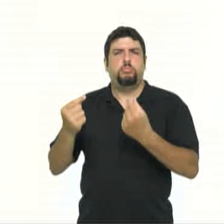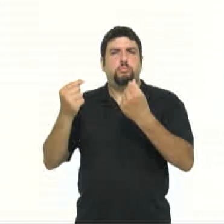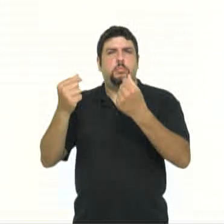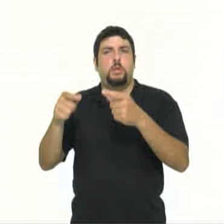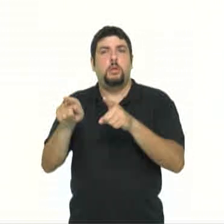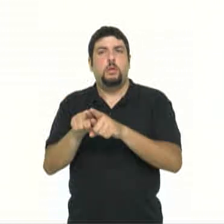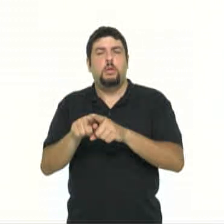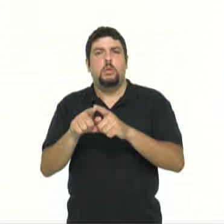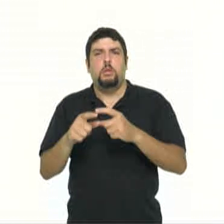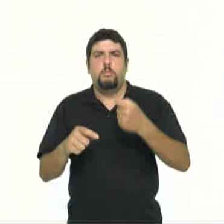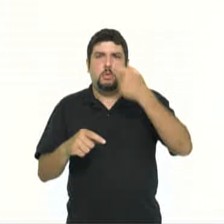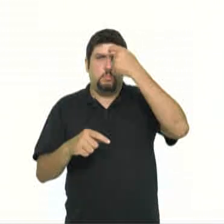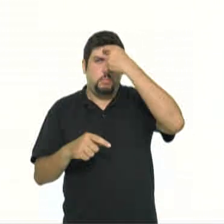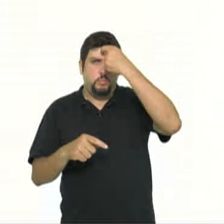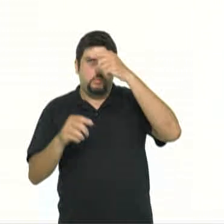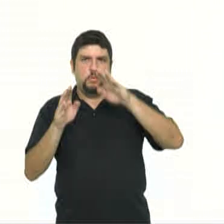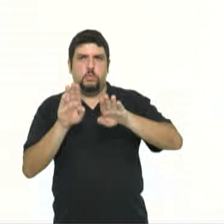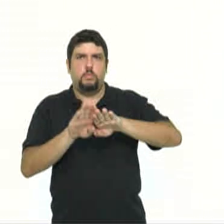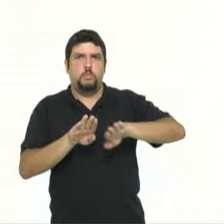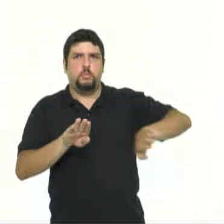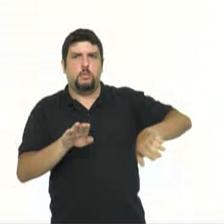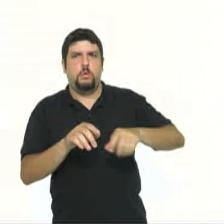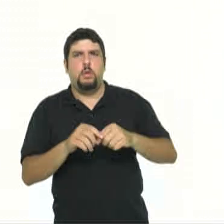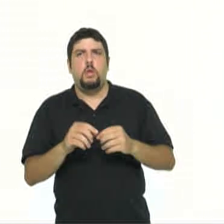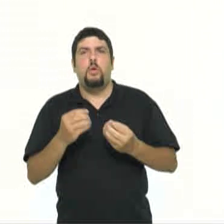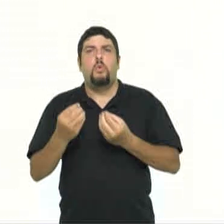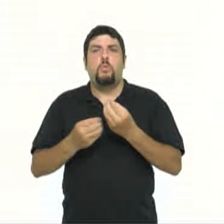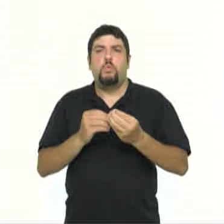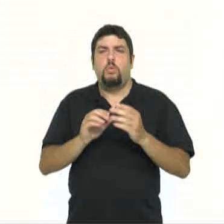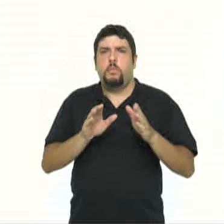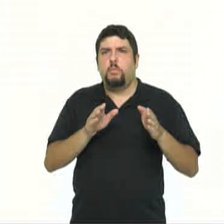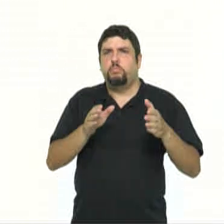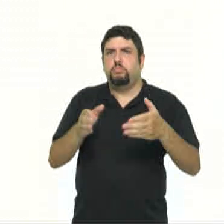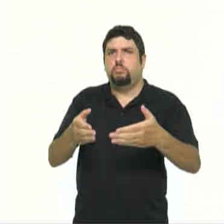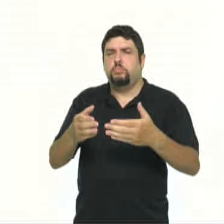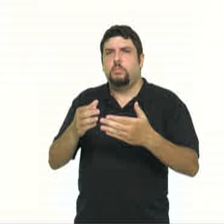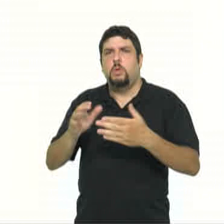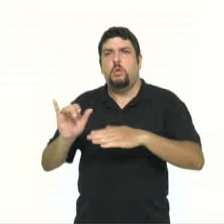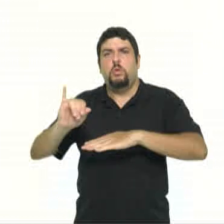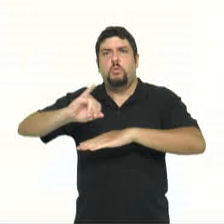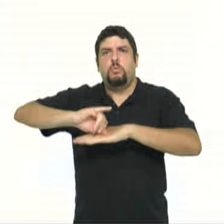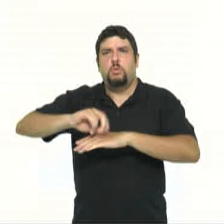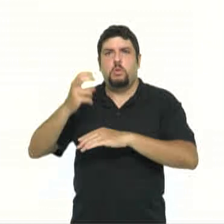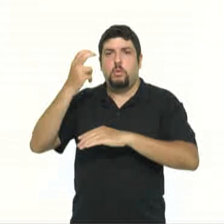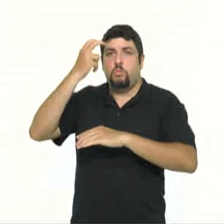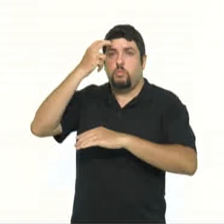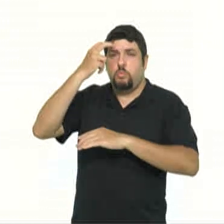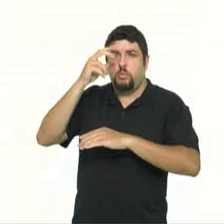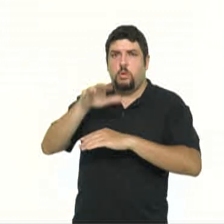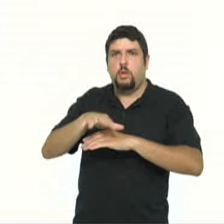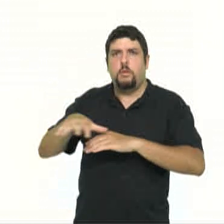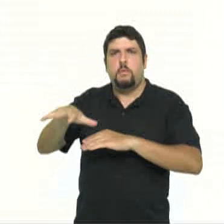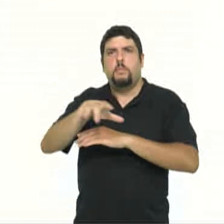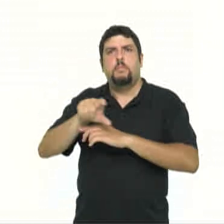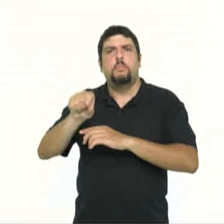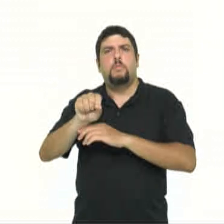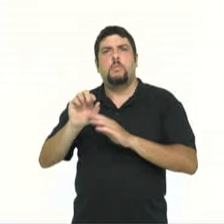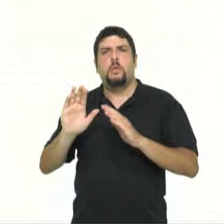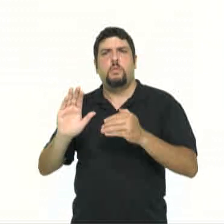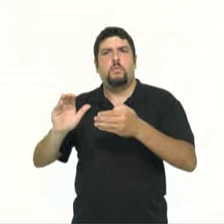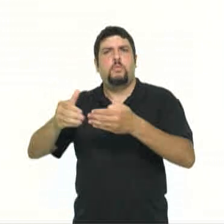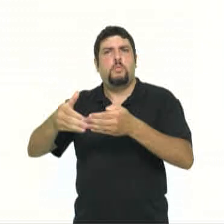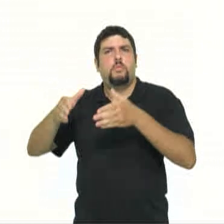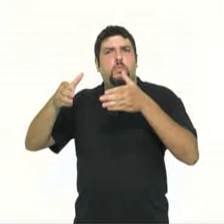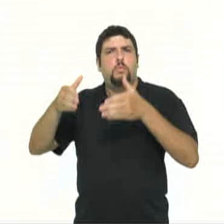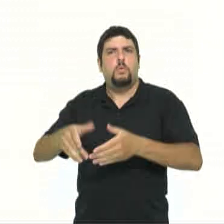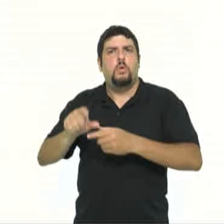segregacionista, de modo que os centros culturais estão, em sua maioria, restritos ao espaço